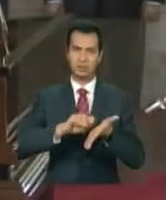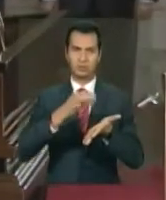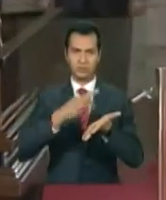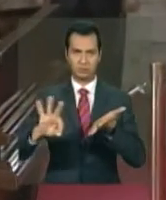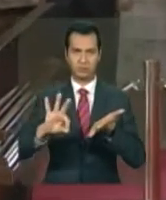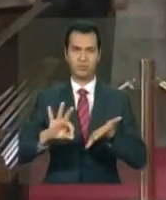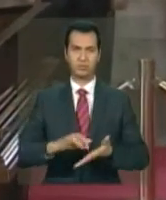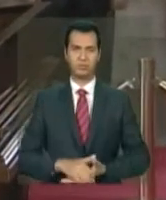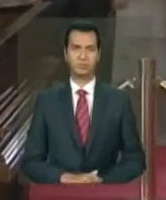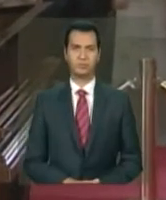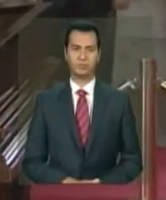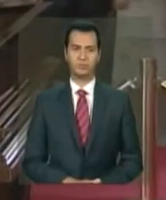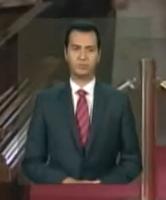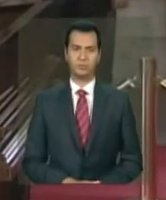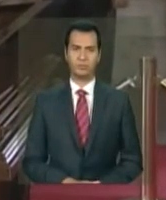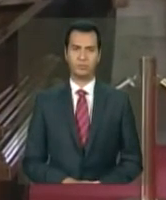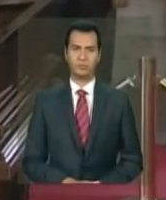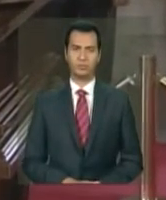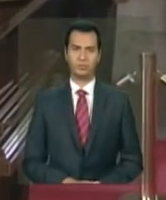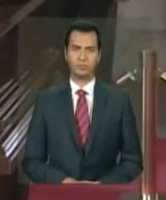A presidenta Dilma Rousseff